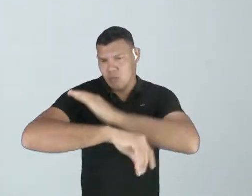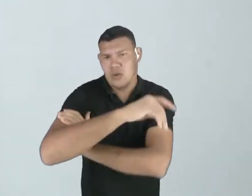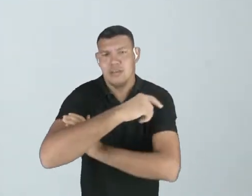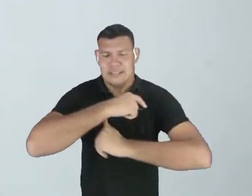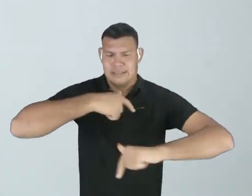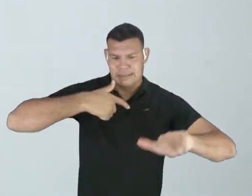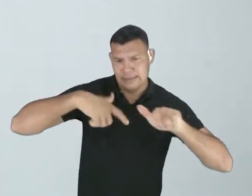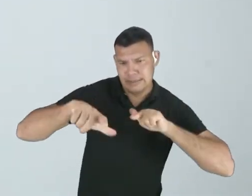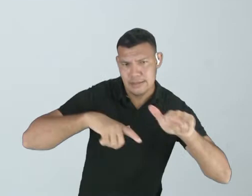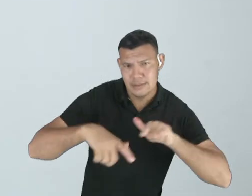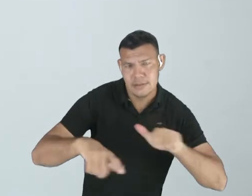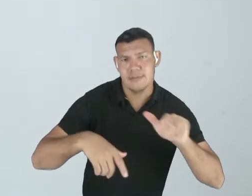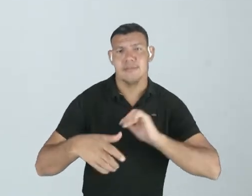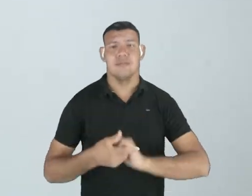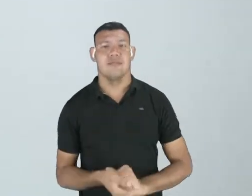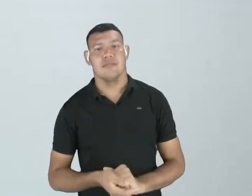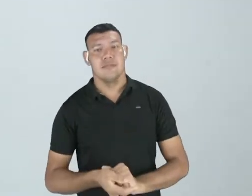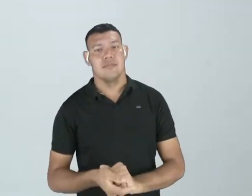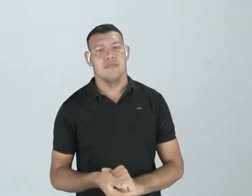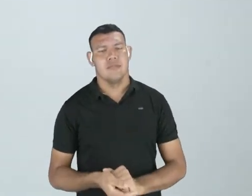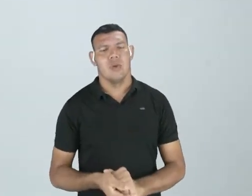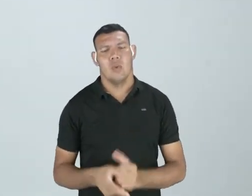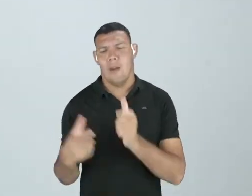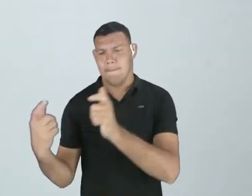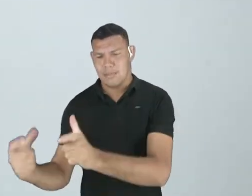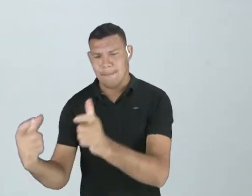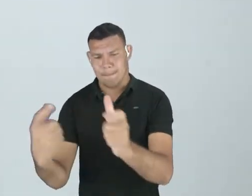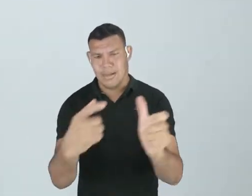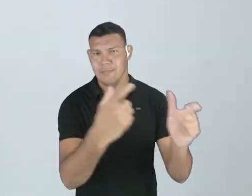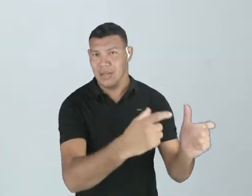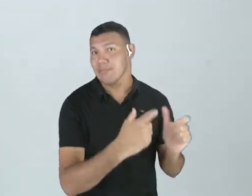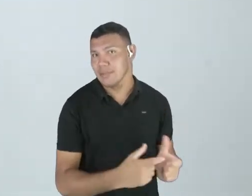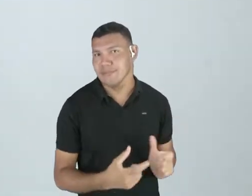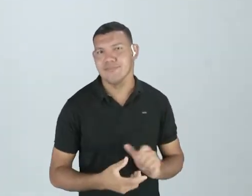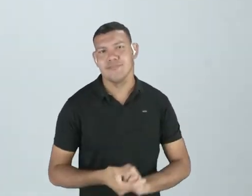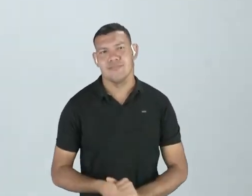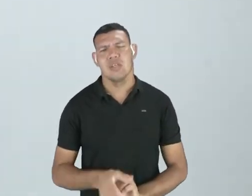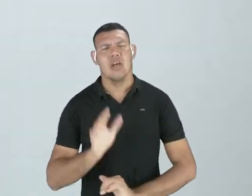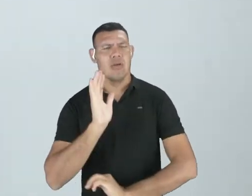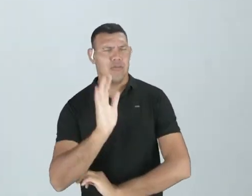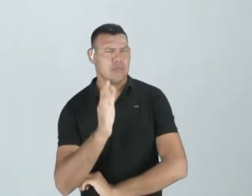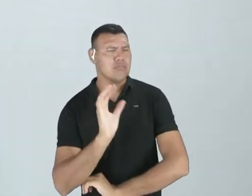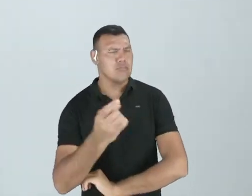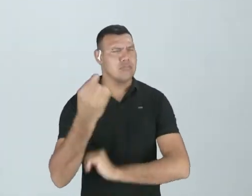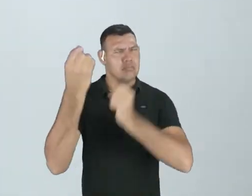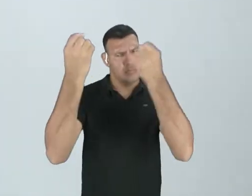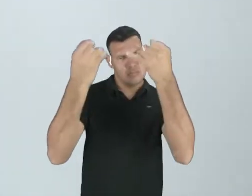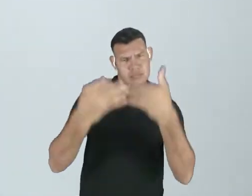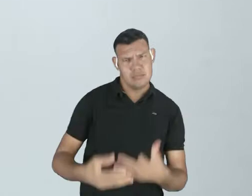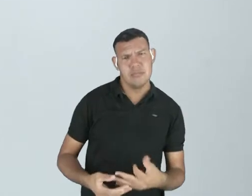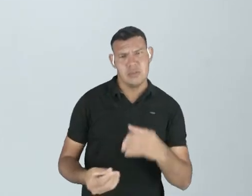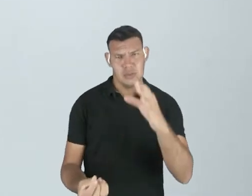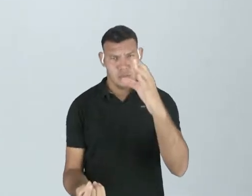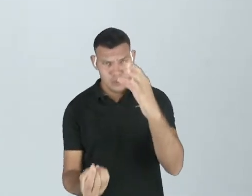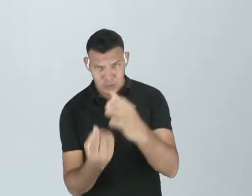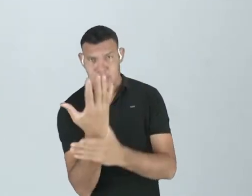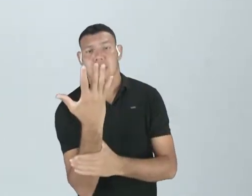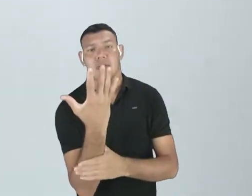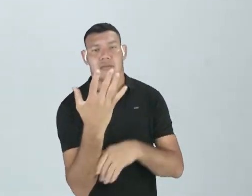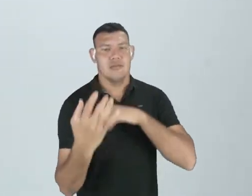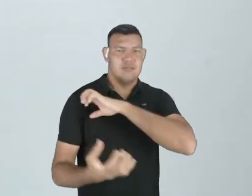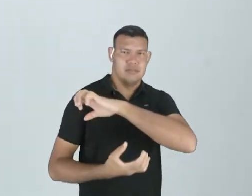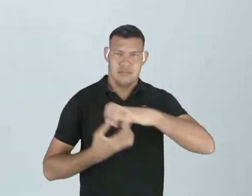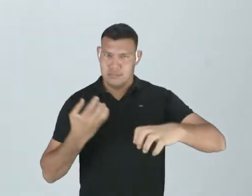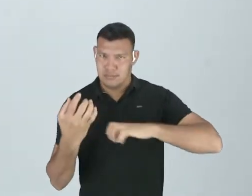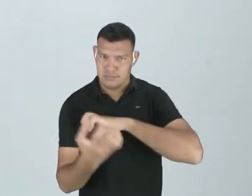para trabalhar em determinadas circunstâncias, principalmente, como eu já havia falado há pouco, com o surgimento das